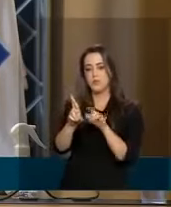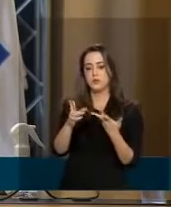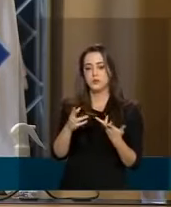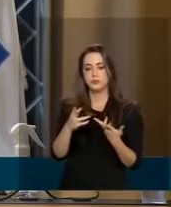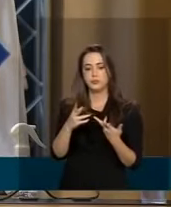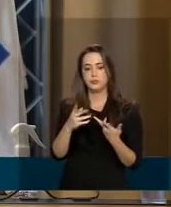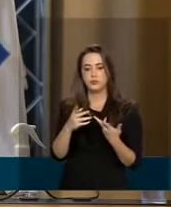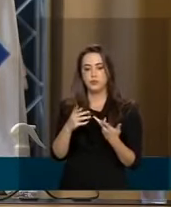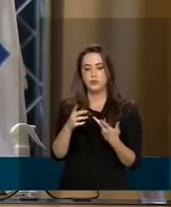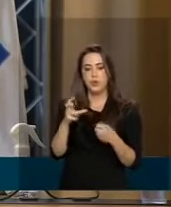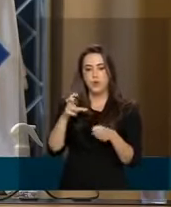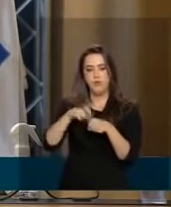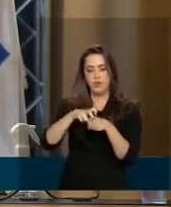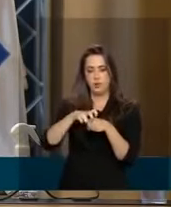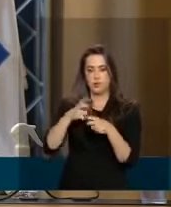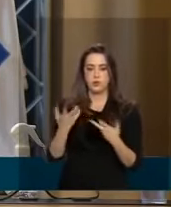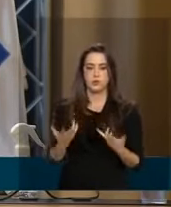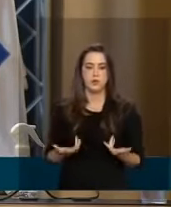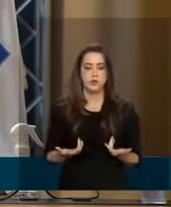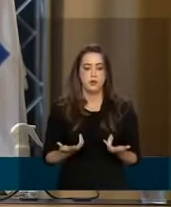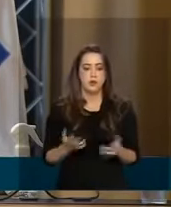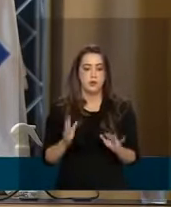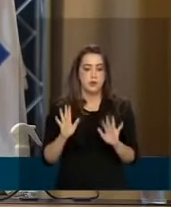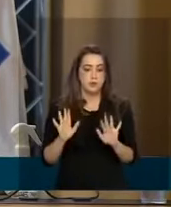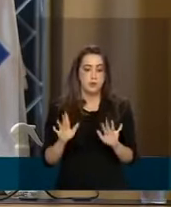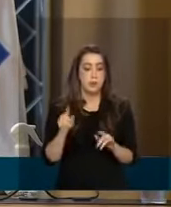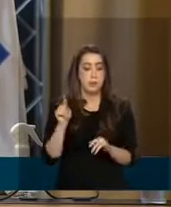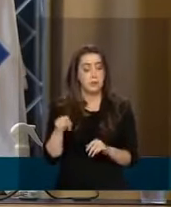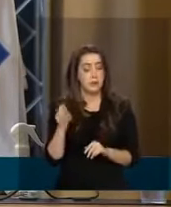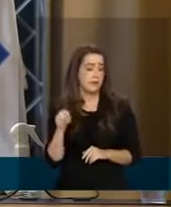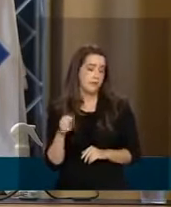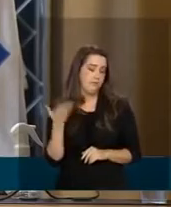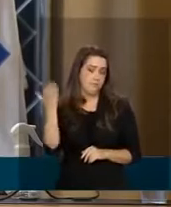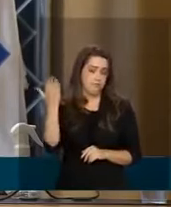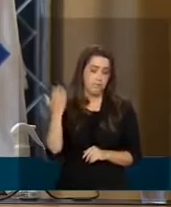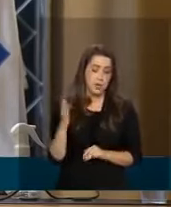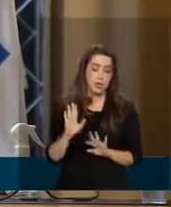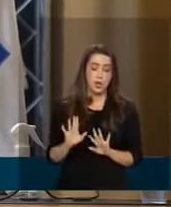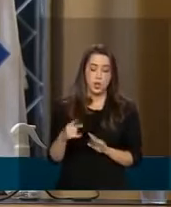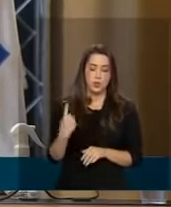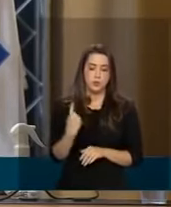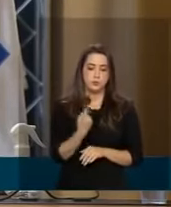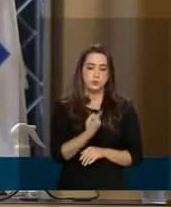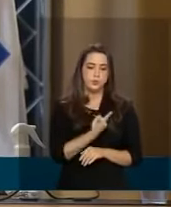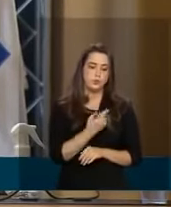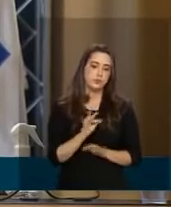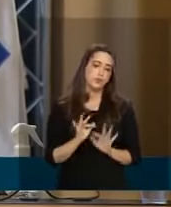enfim, esse é mais um termo técnico. Mas é assim, simplesmente